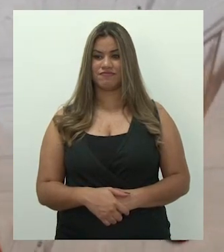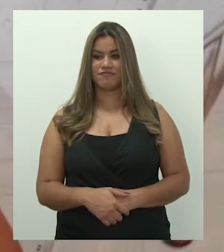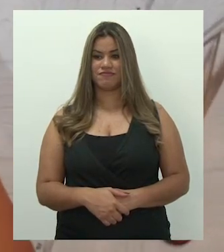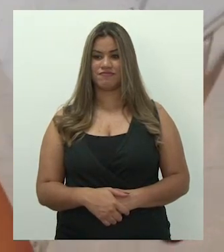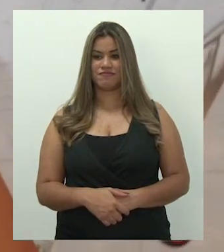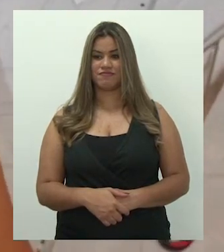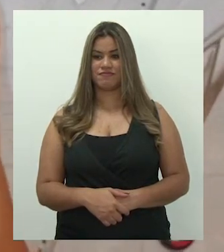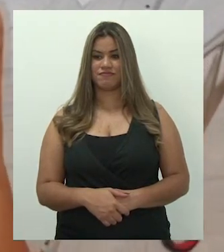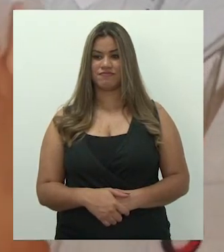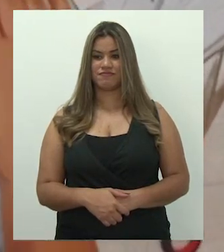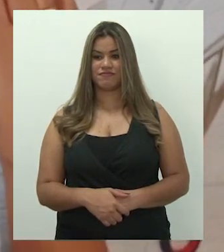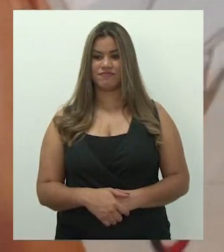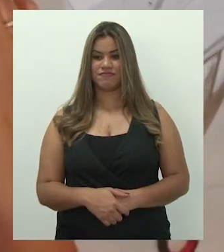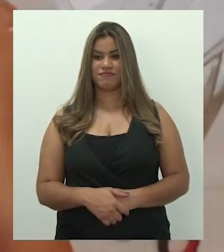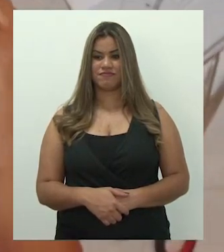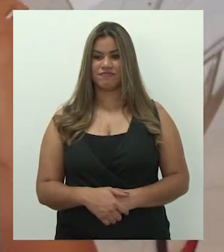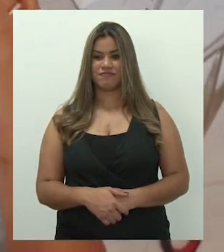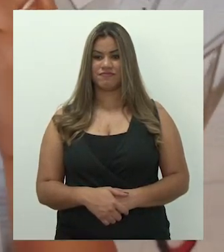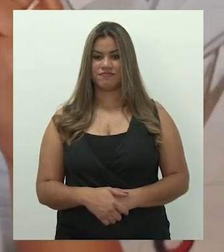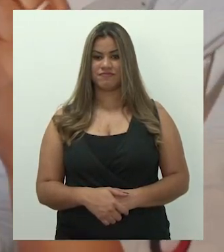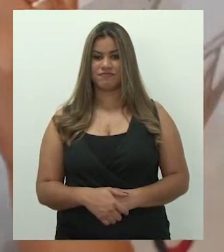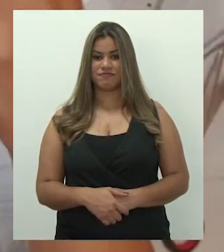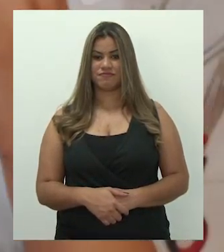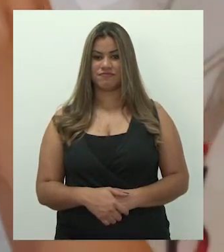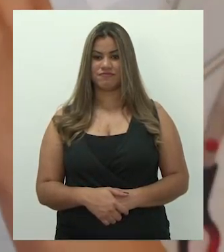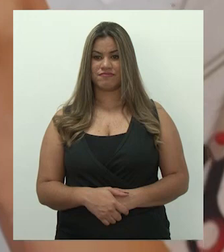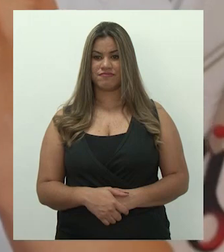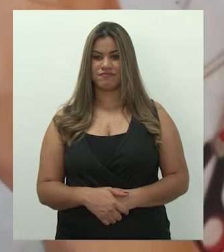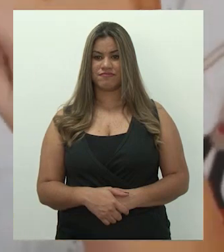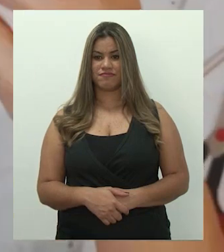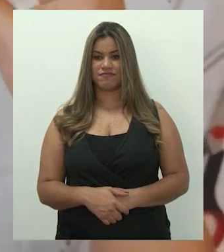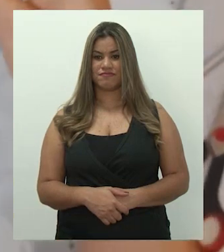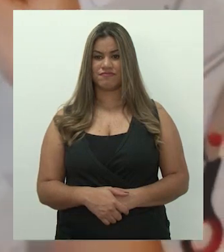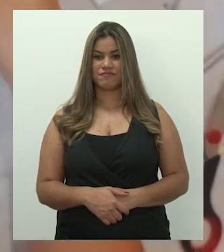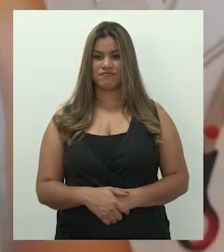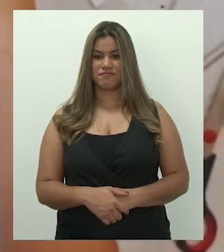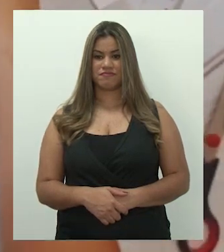interação. Faça a abertura da sua figura.